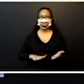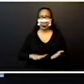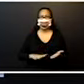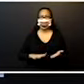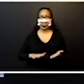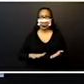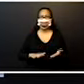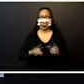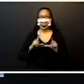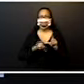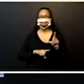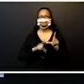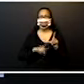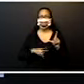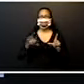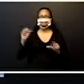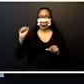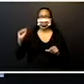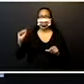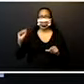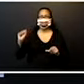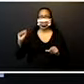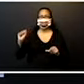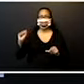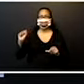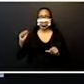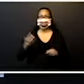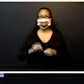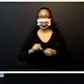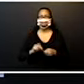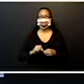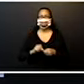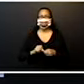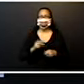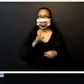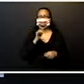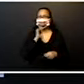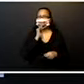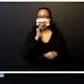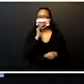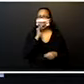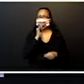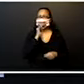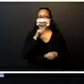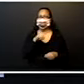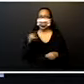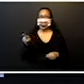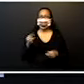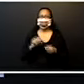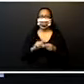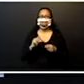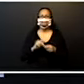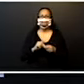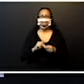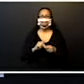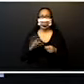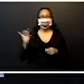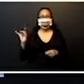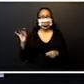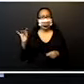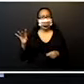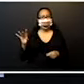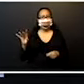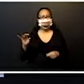da atividade. Eu vou fazer como exemplo para vocês fazerem os próximos sozinhos.